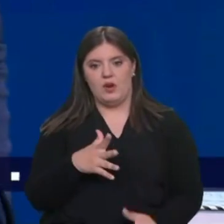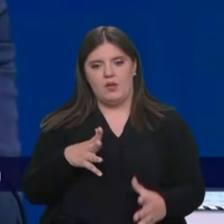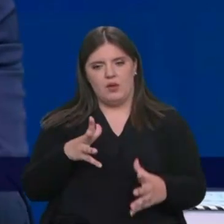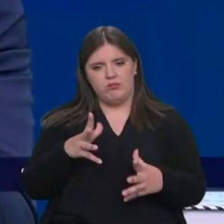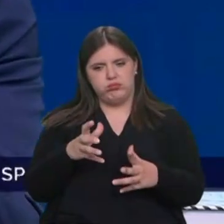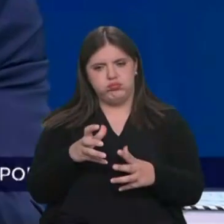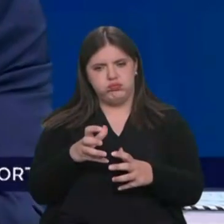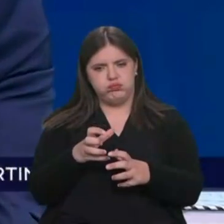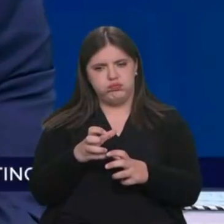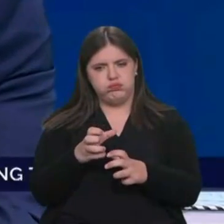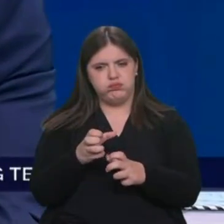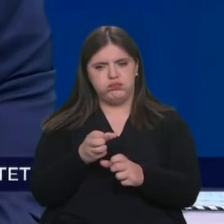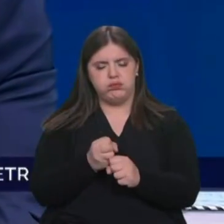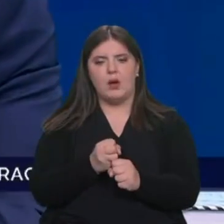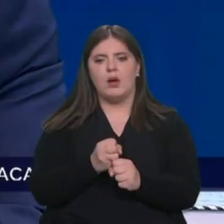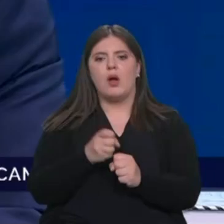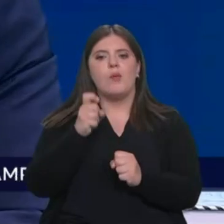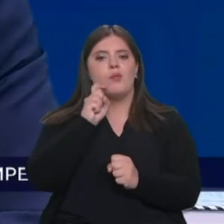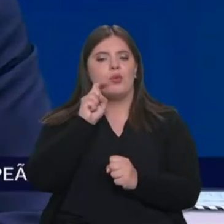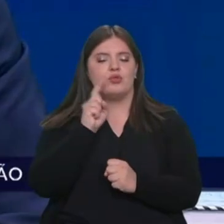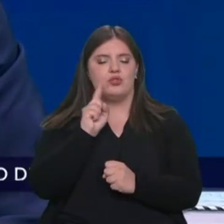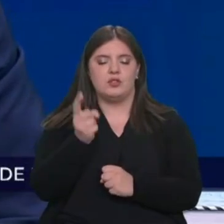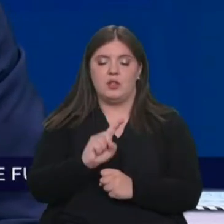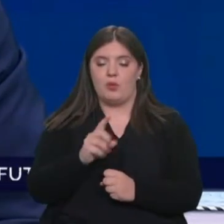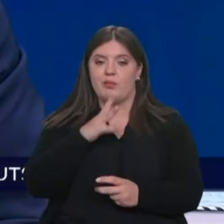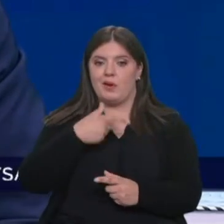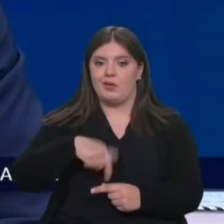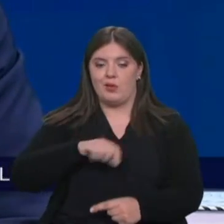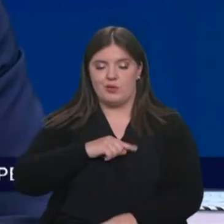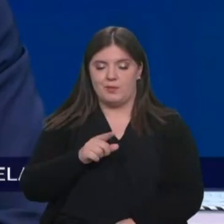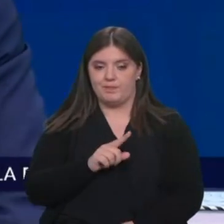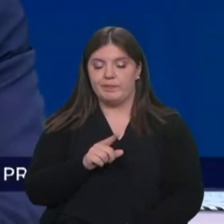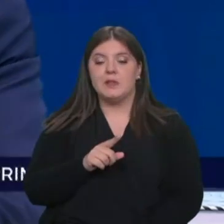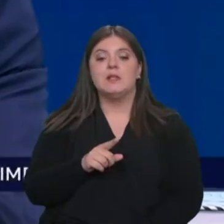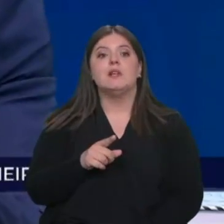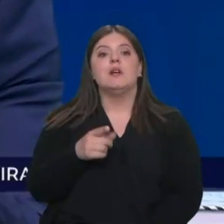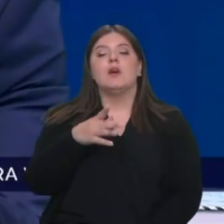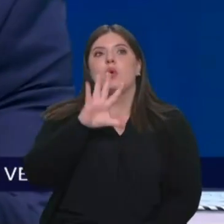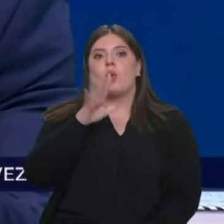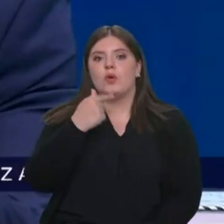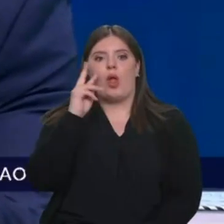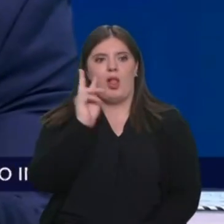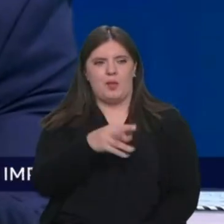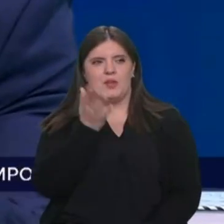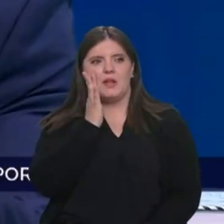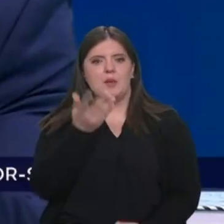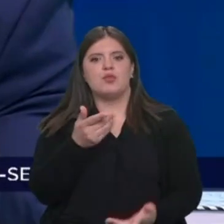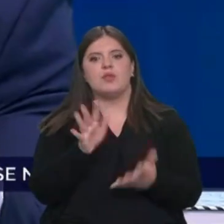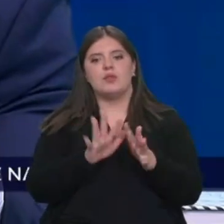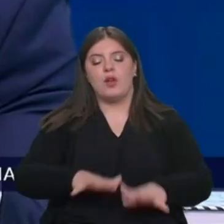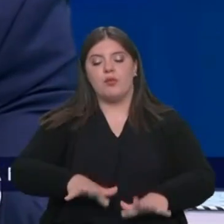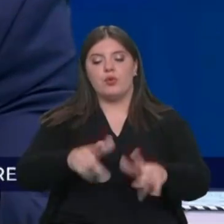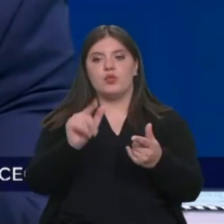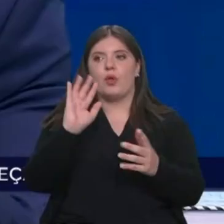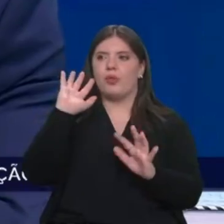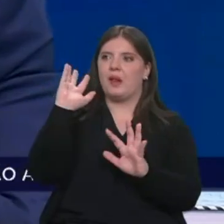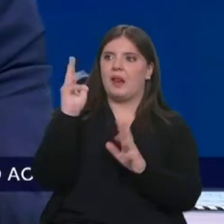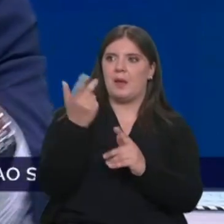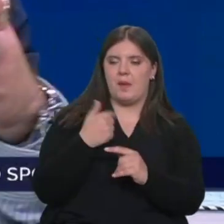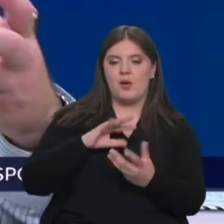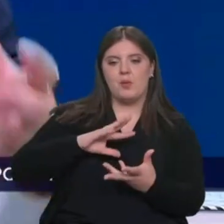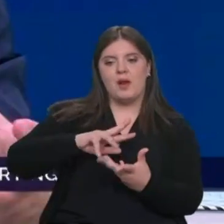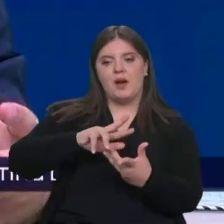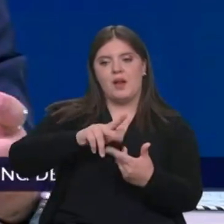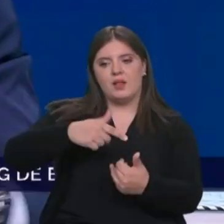comprimida, deixou de proteger o nosso planeta. E, portanto, o que dizem estes cientistas é, quando olhamos e tentamos estudar a evolução do clima no nosso planeta numa